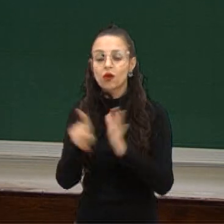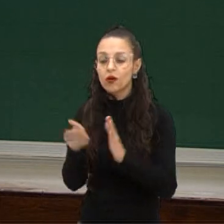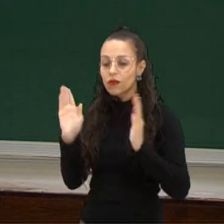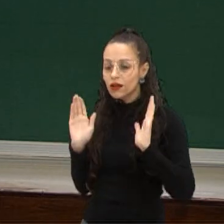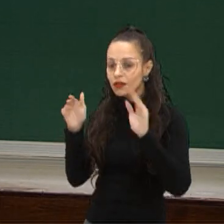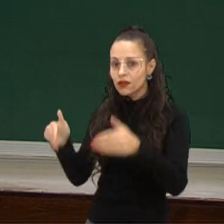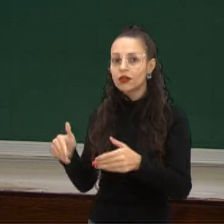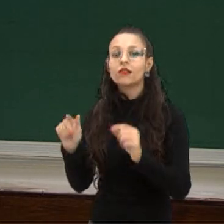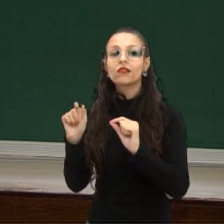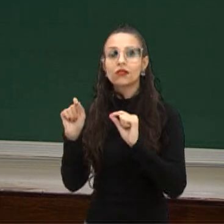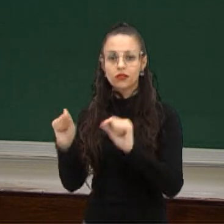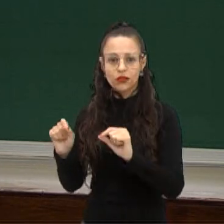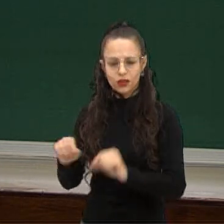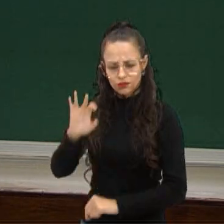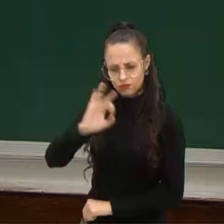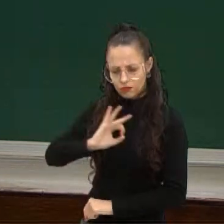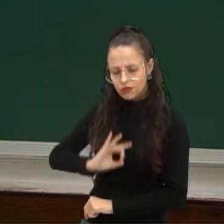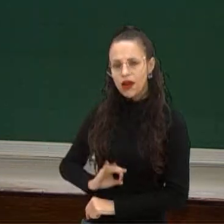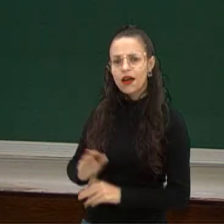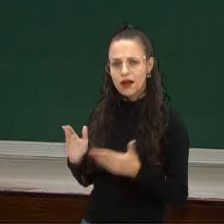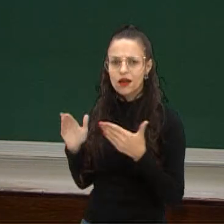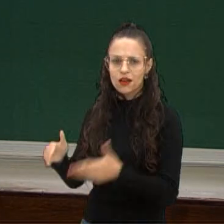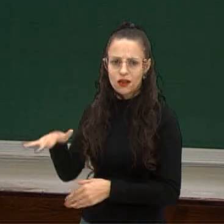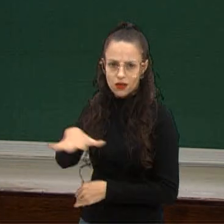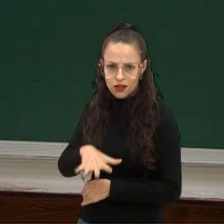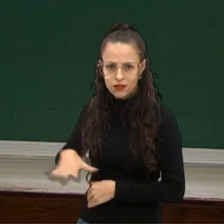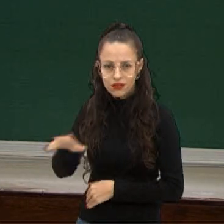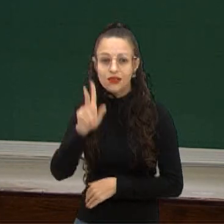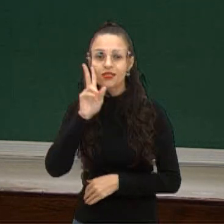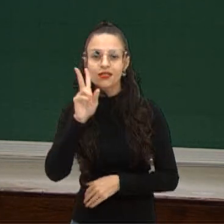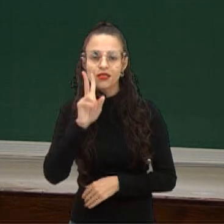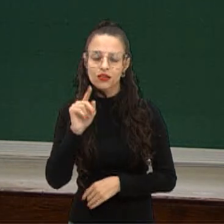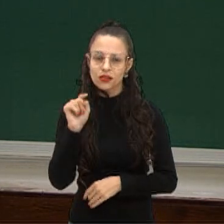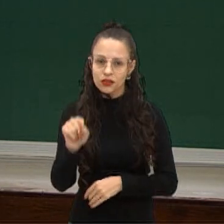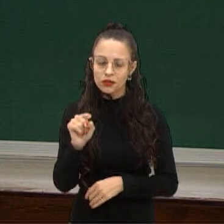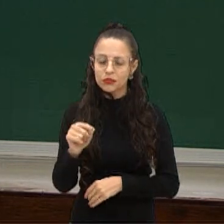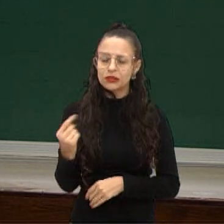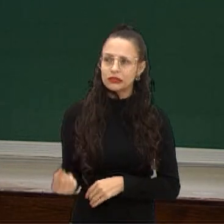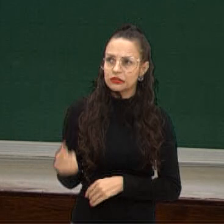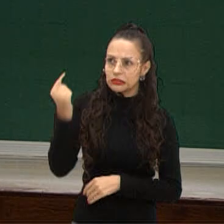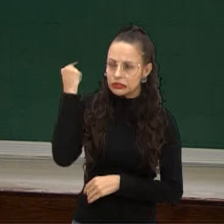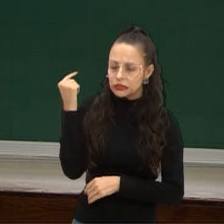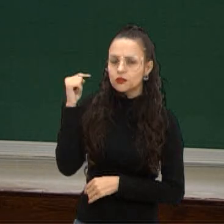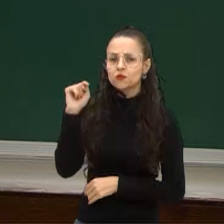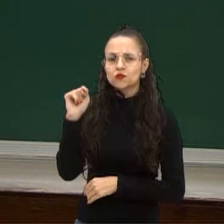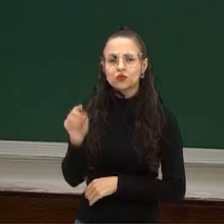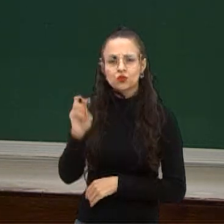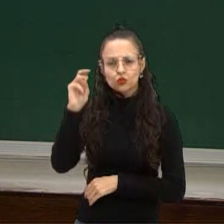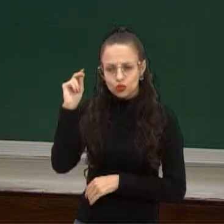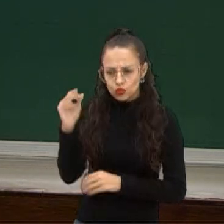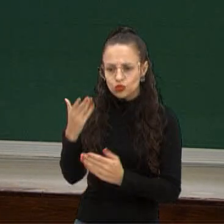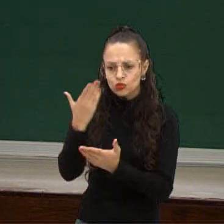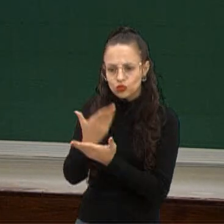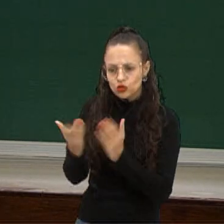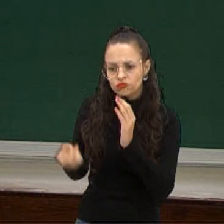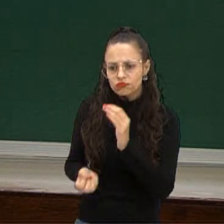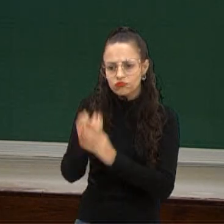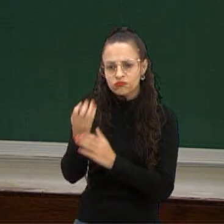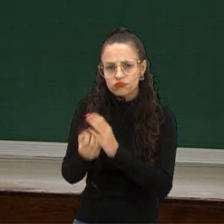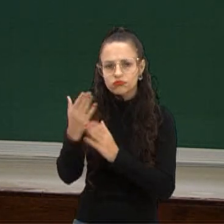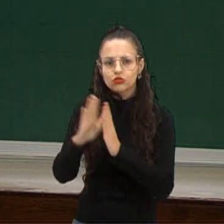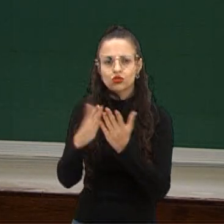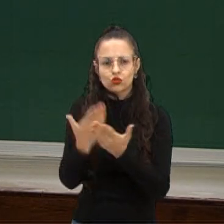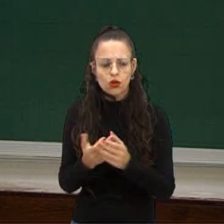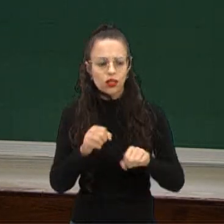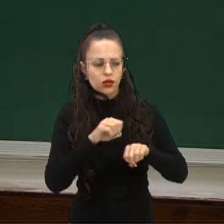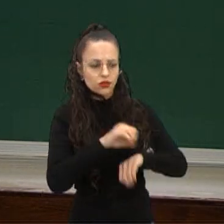destinada aos padres, aos monges, né? Lembra que lá em Carlos Magno é que ele começou a criar as escolas para ensinar